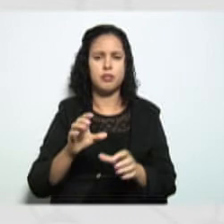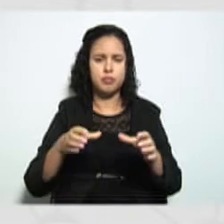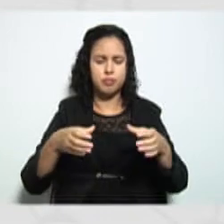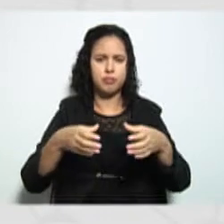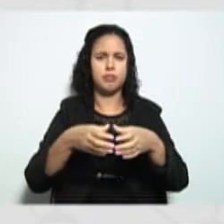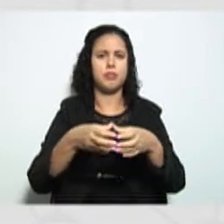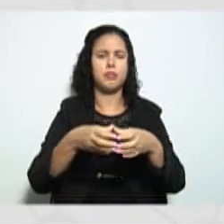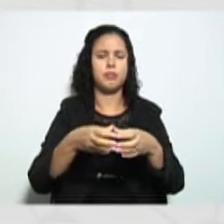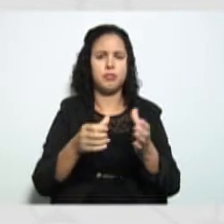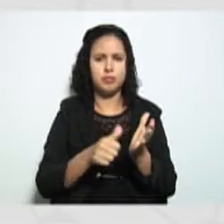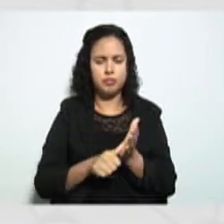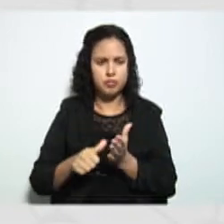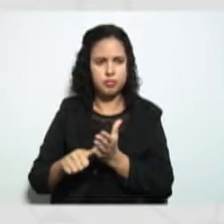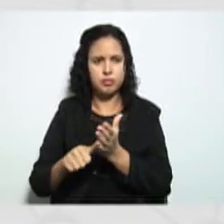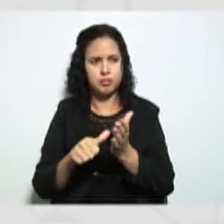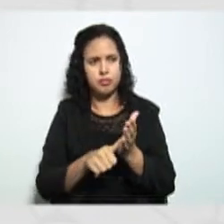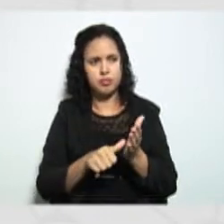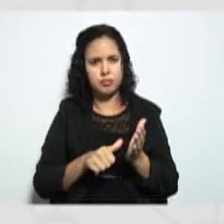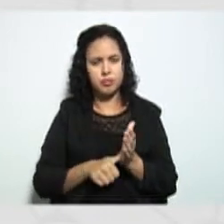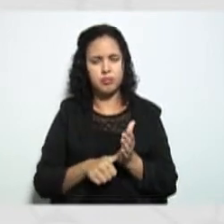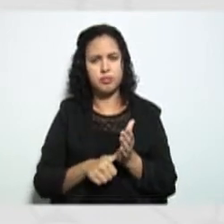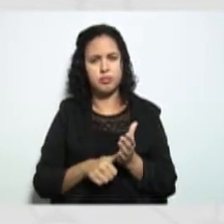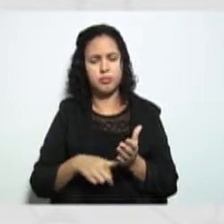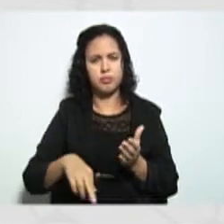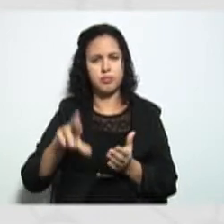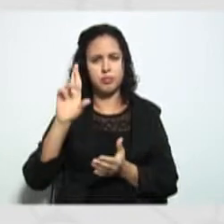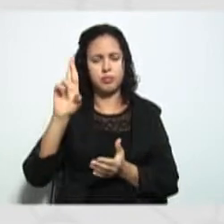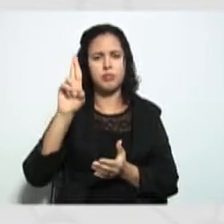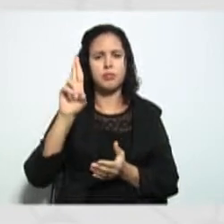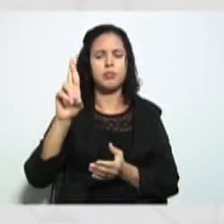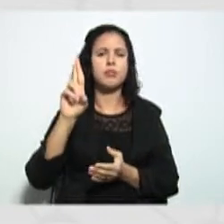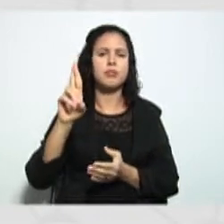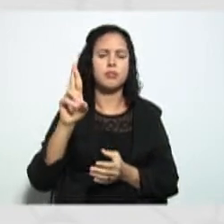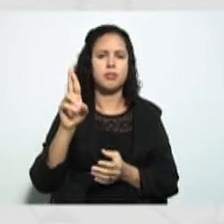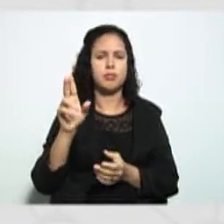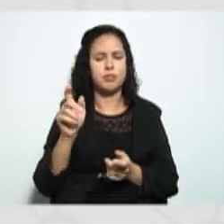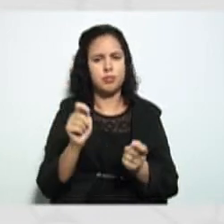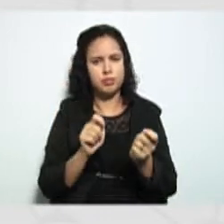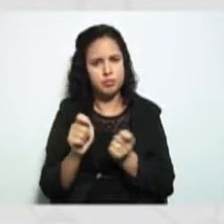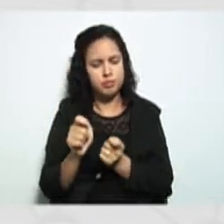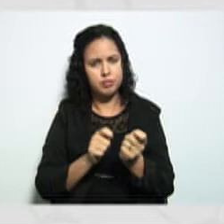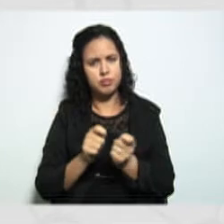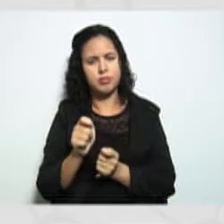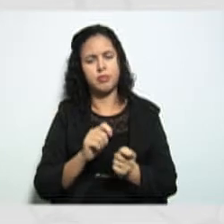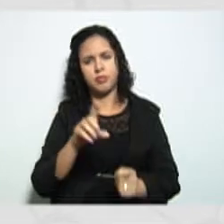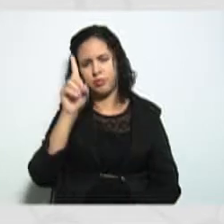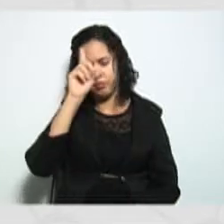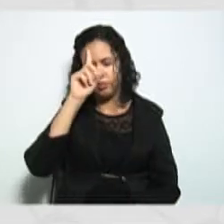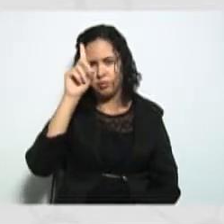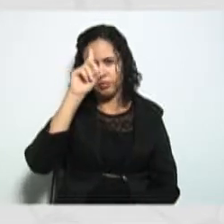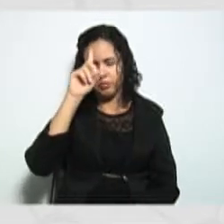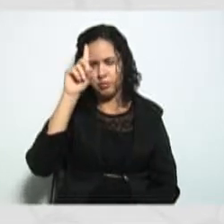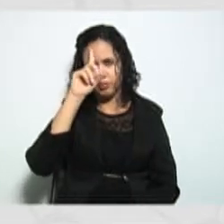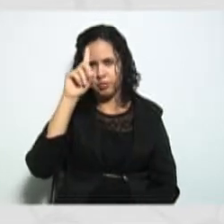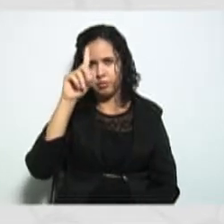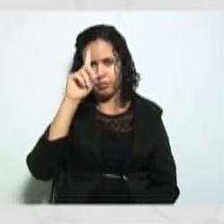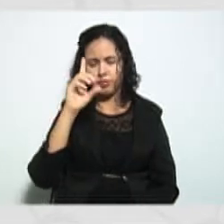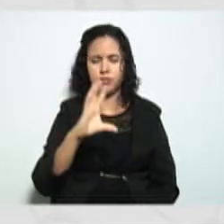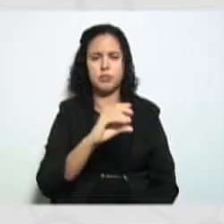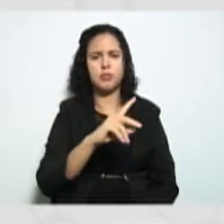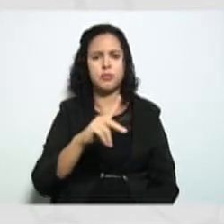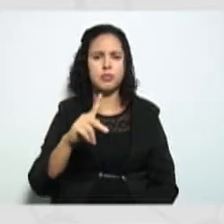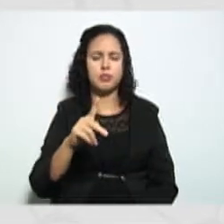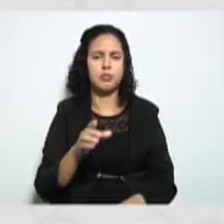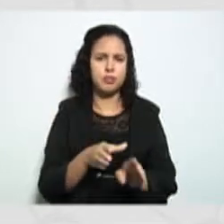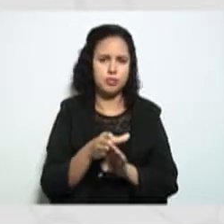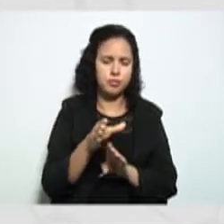por cooperados, que são responsáveis pela administração diária da cooperativa, né? E o Conselho Fiscal, que é o órgão formado